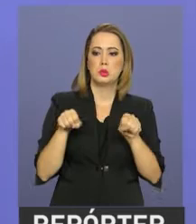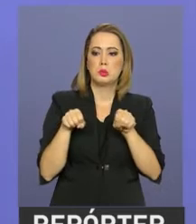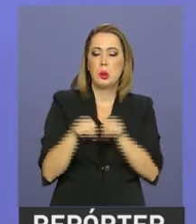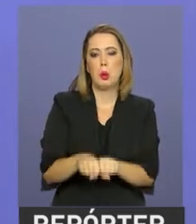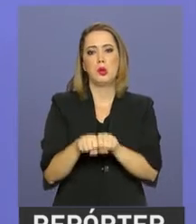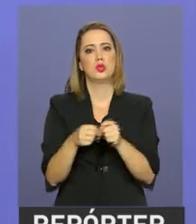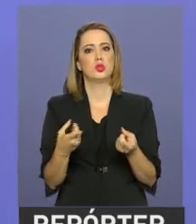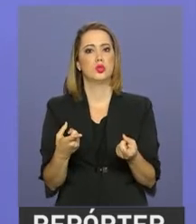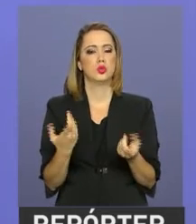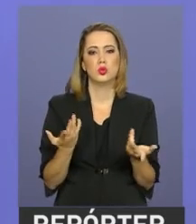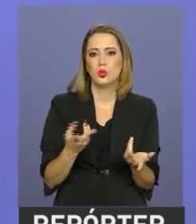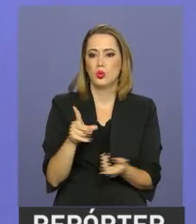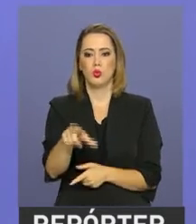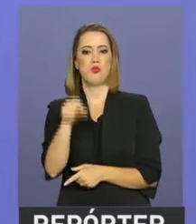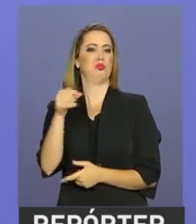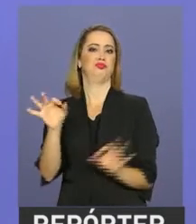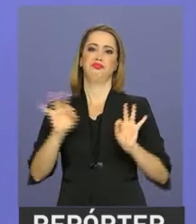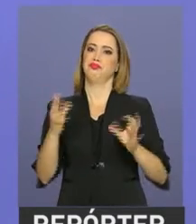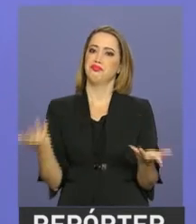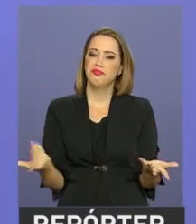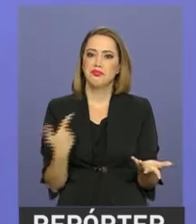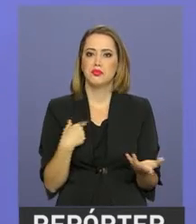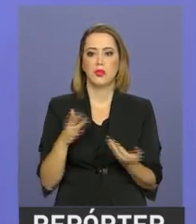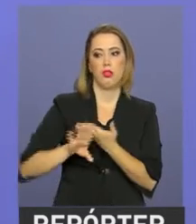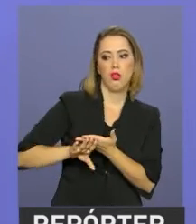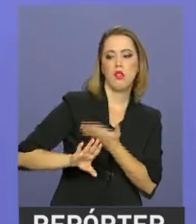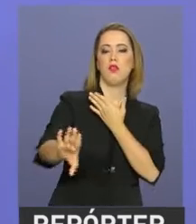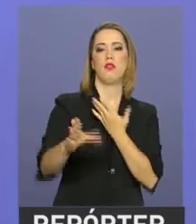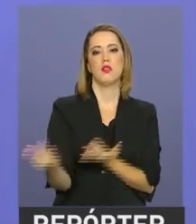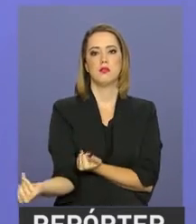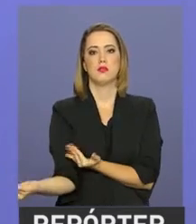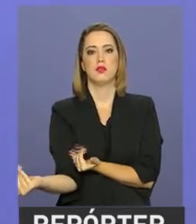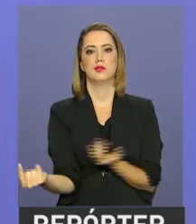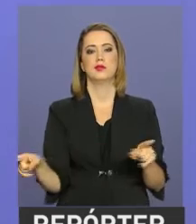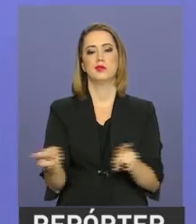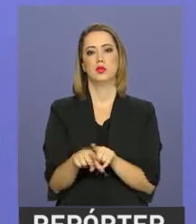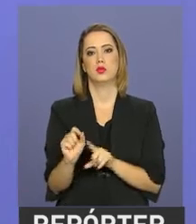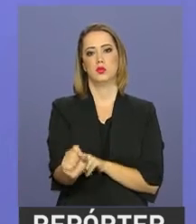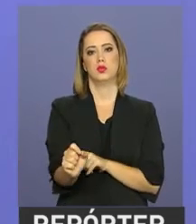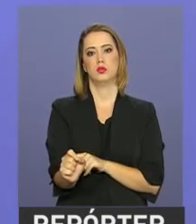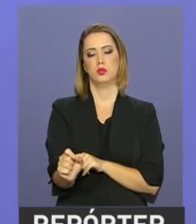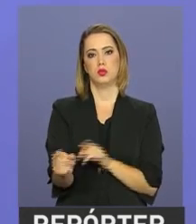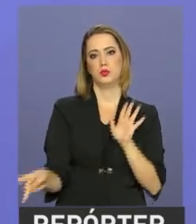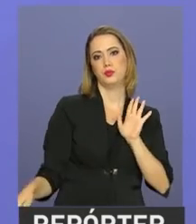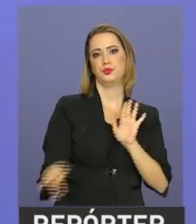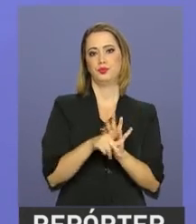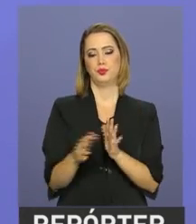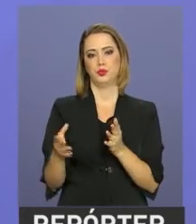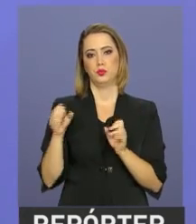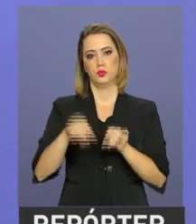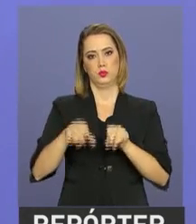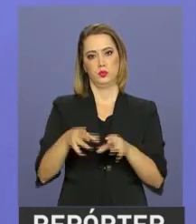médio inflexível e que muitas vezes expulsa os jovens da própria educação